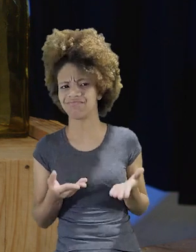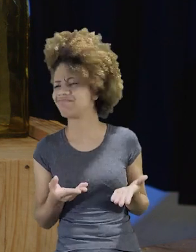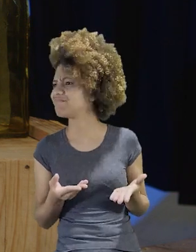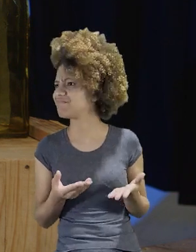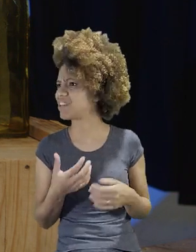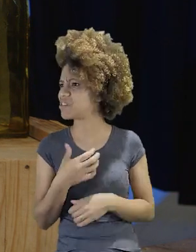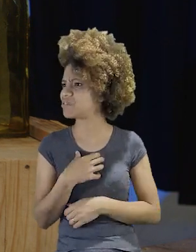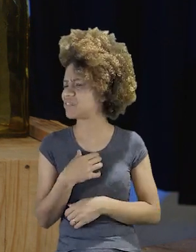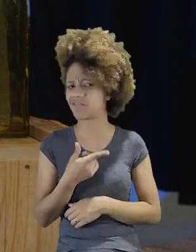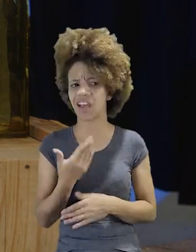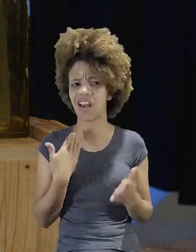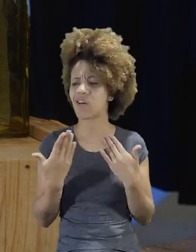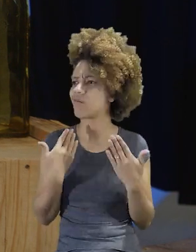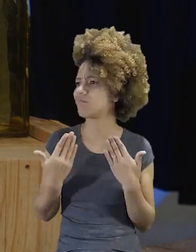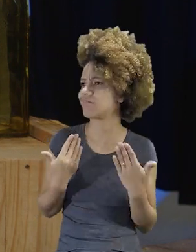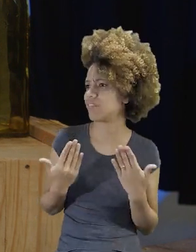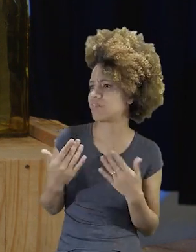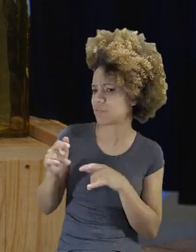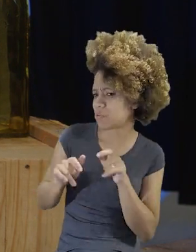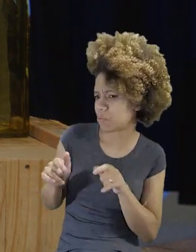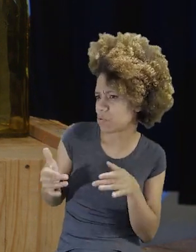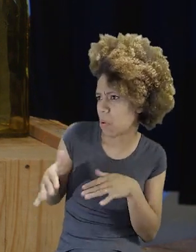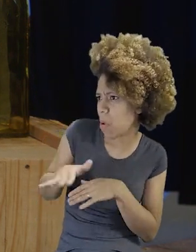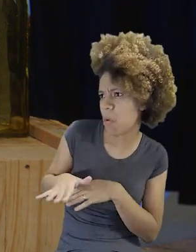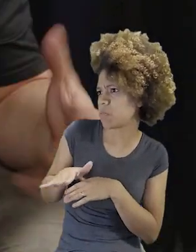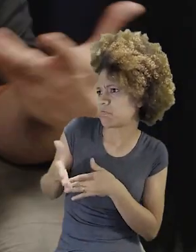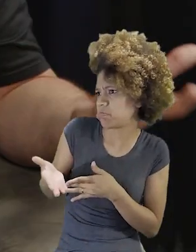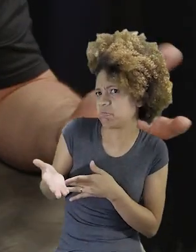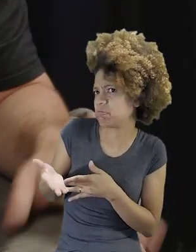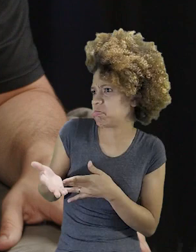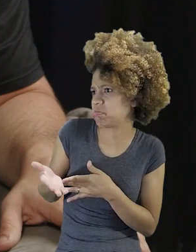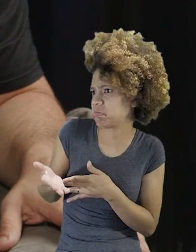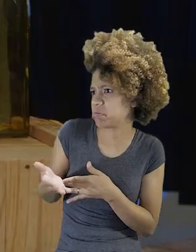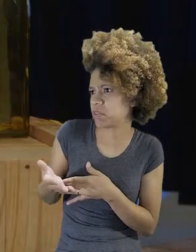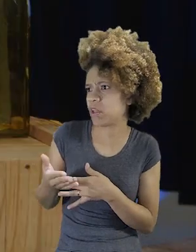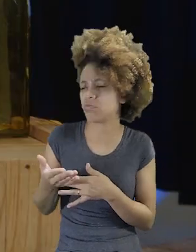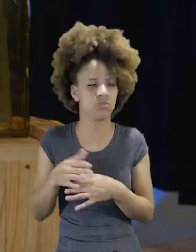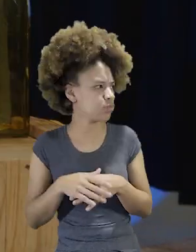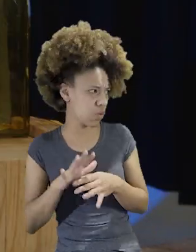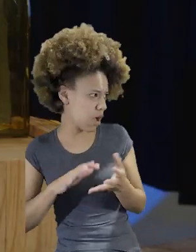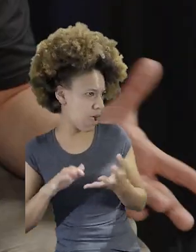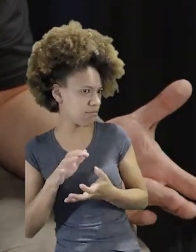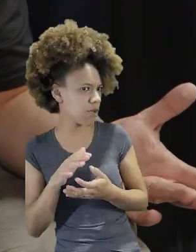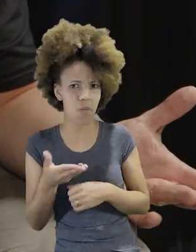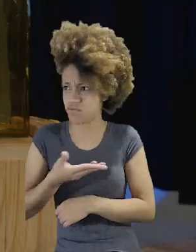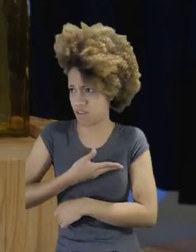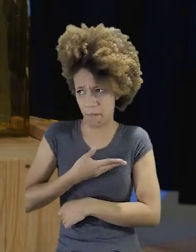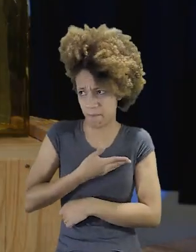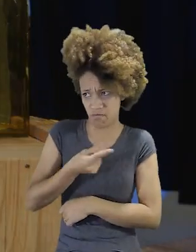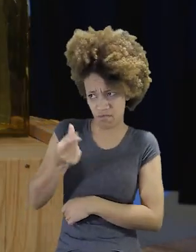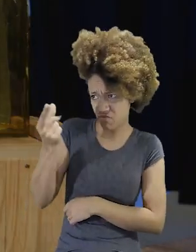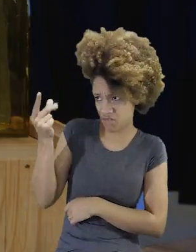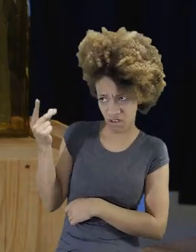e fala meu mas esse é o jeito que ele conversa com a cara da com os cara Da Da Da Quebrada